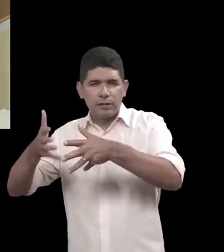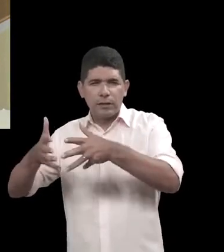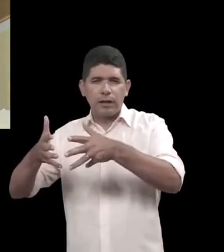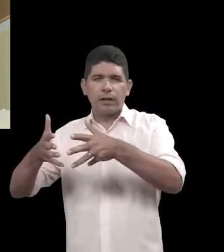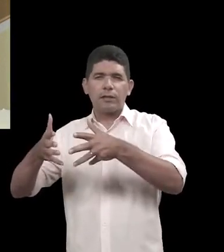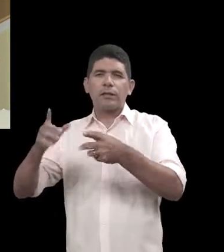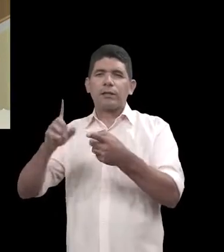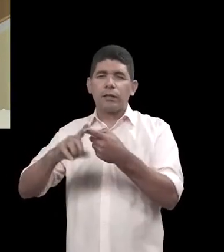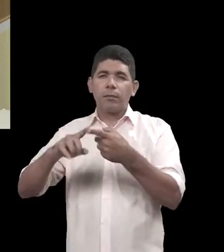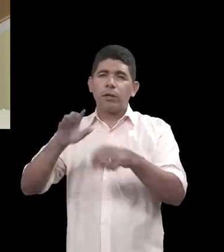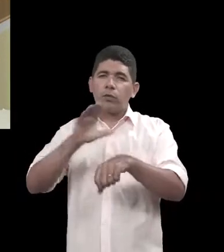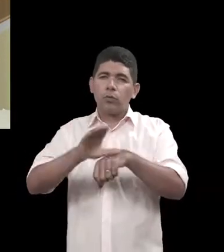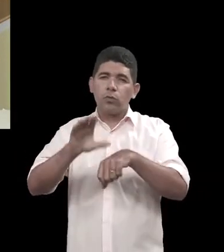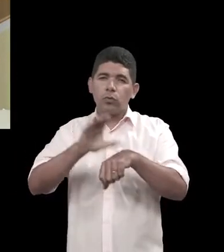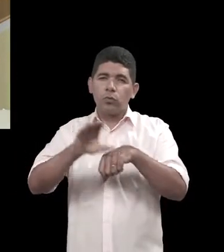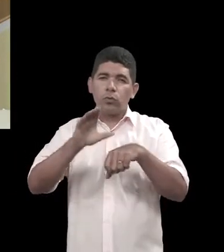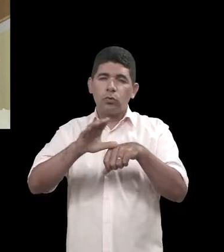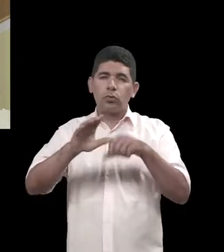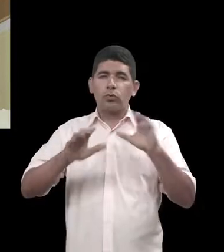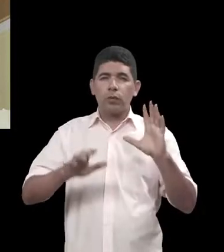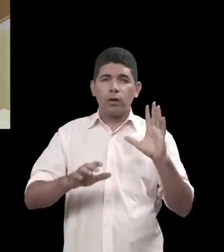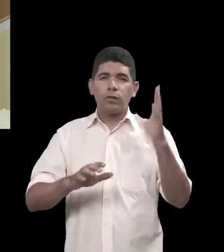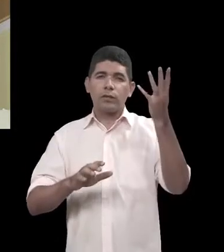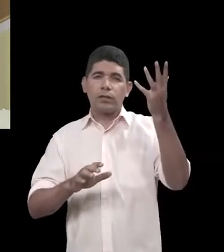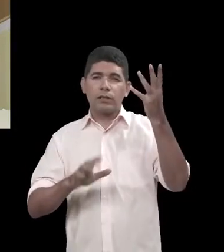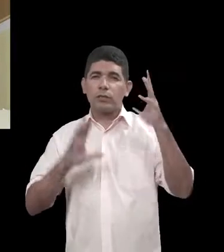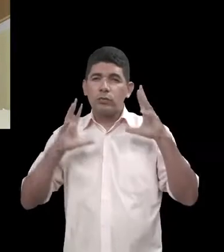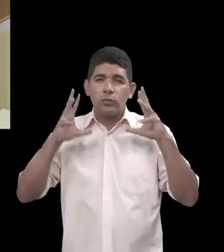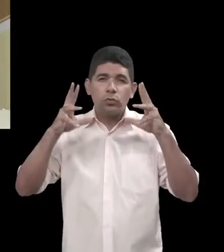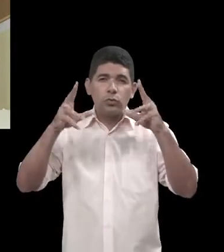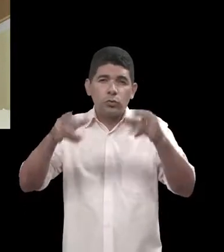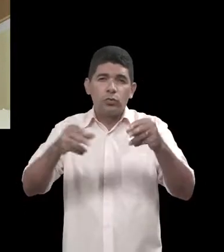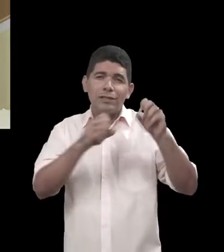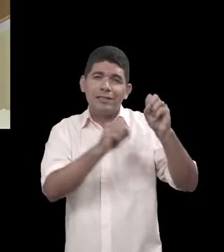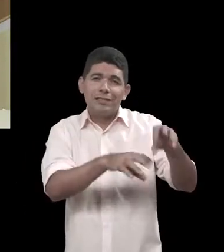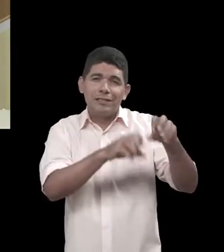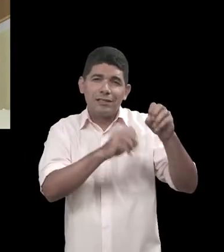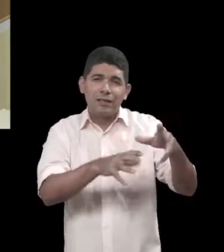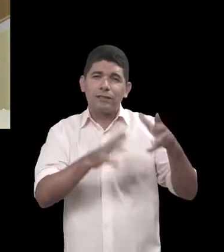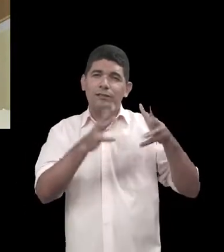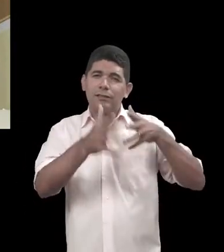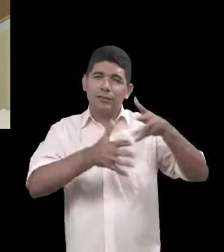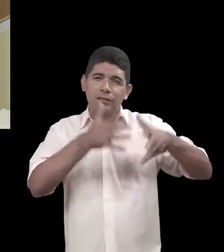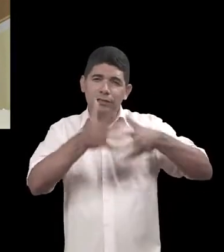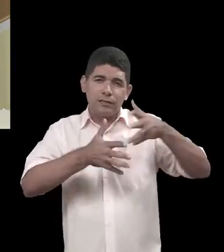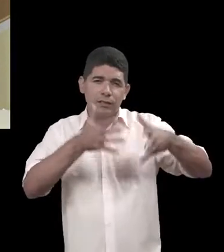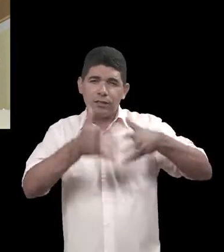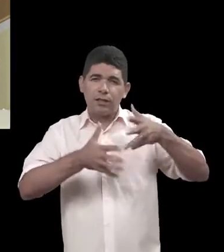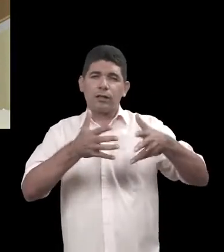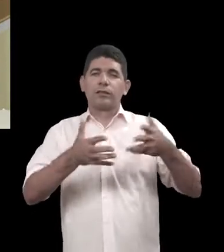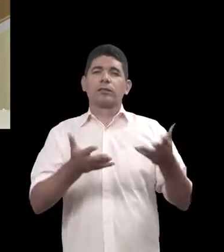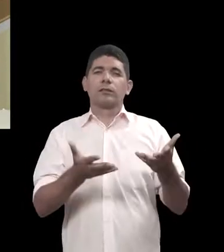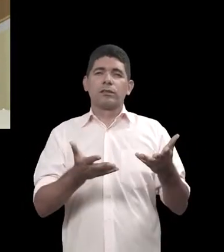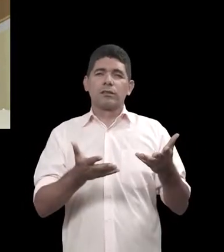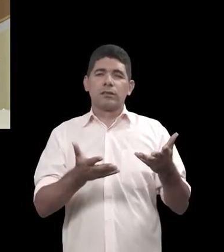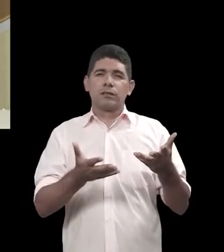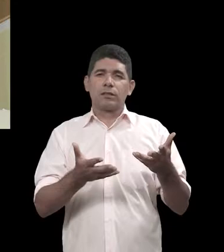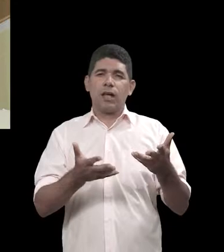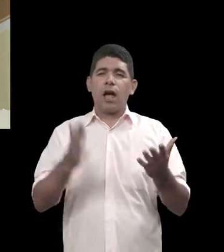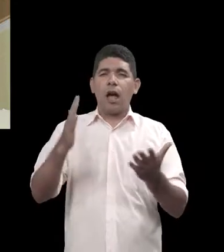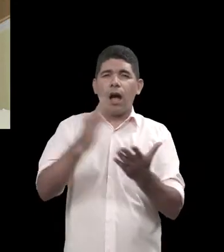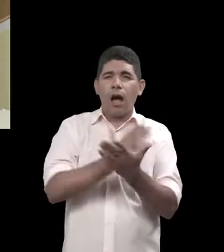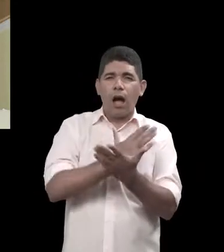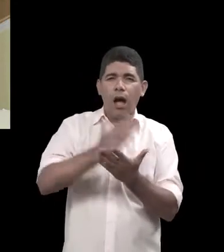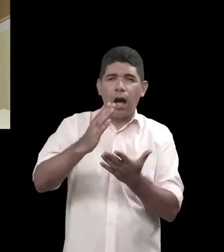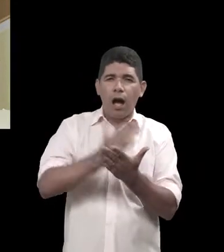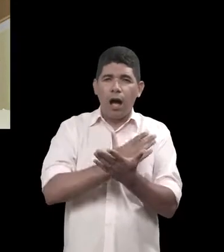são ministradas em Libras, né? Com exceção de algumas que são ministradas por professores de outros departamentos que não conhecem Libras, mas aí